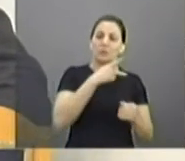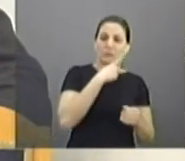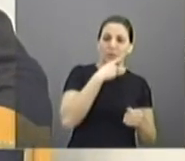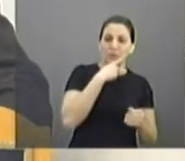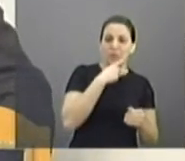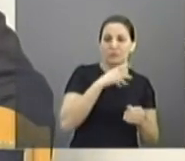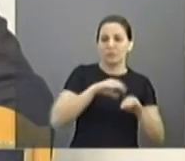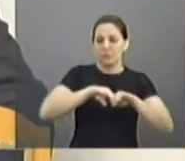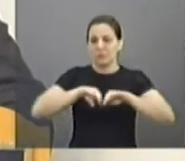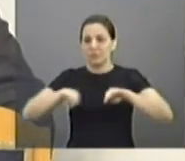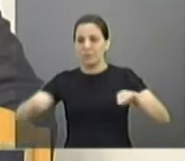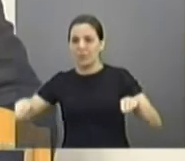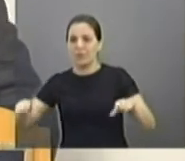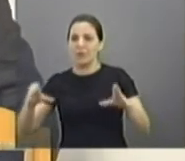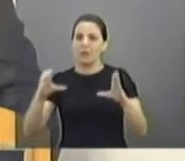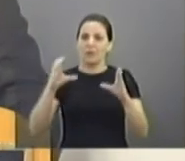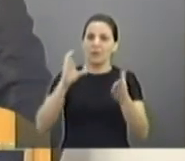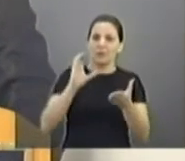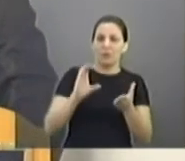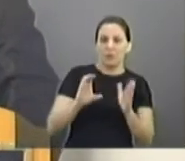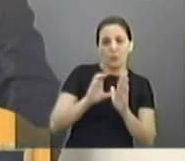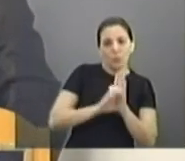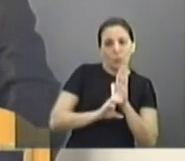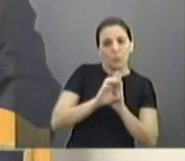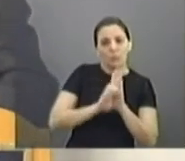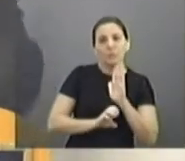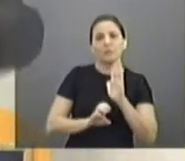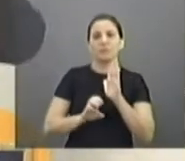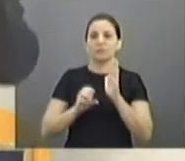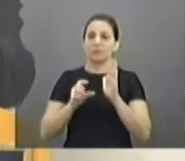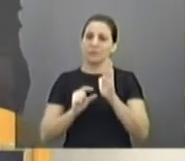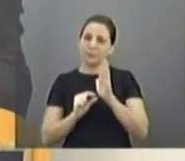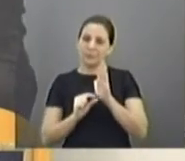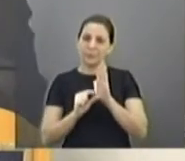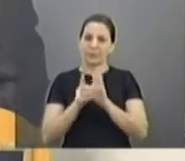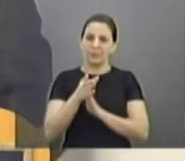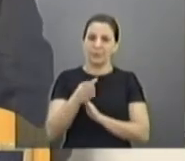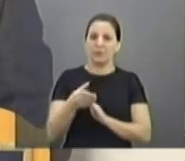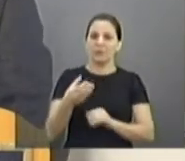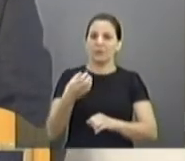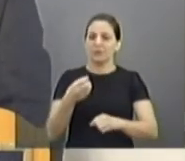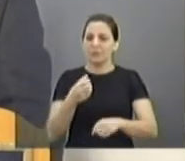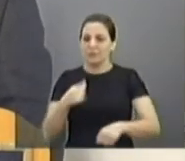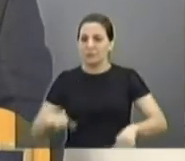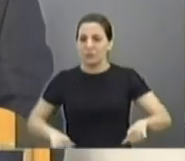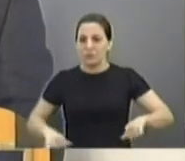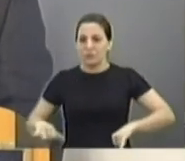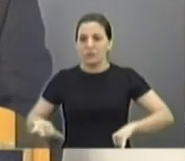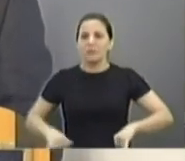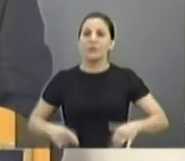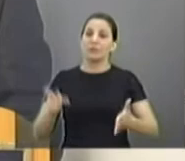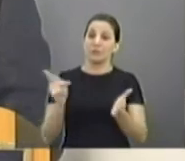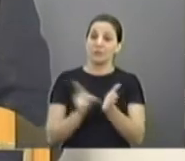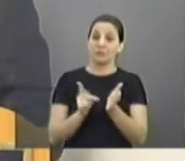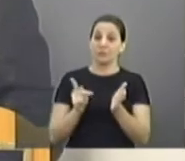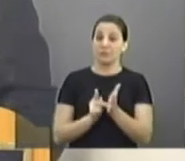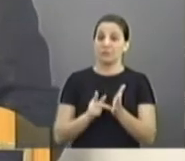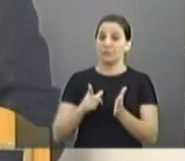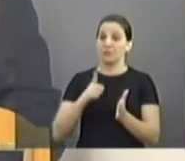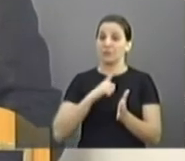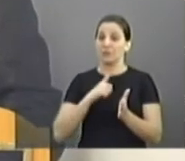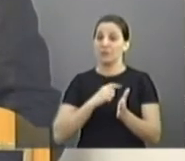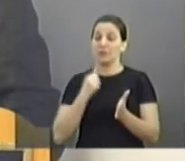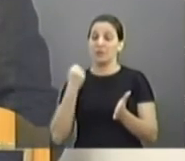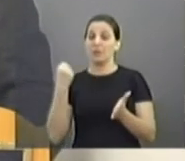cargo comissionado. Porque a minha esposa é funcionária pública de carreira e está sofrendo na pele o fato de ter o carimbo nela de ser minha